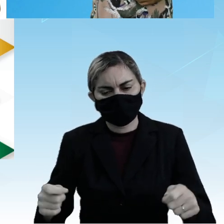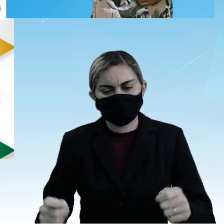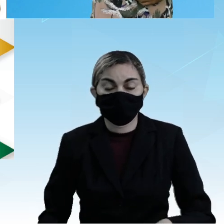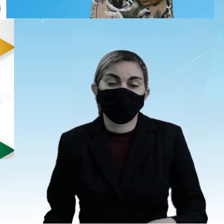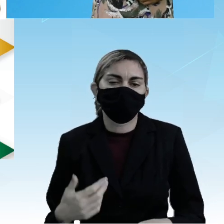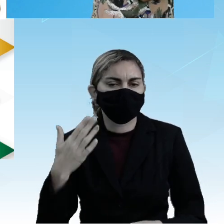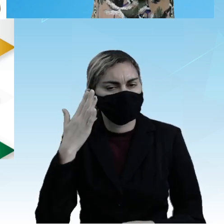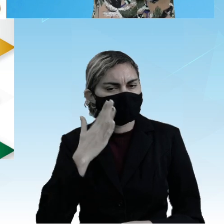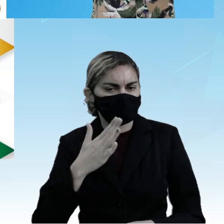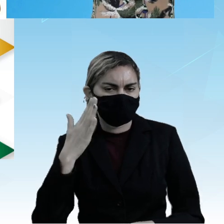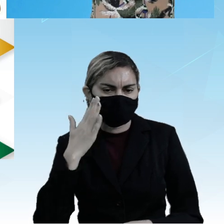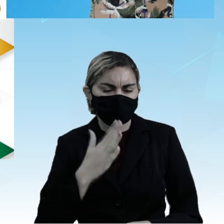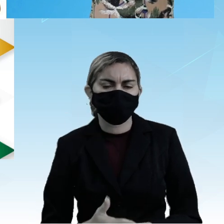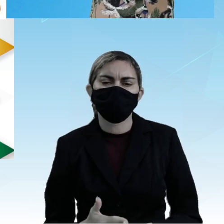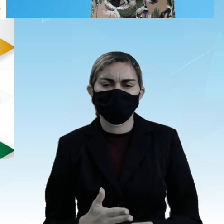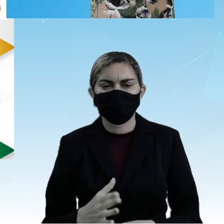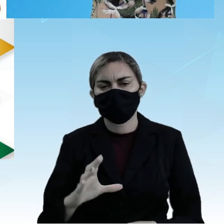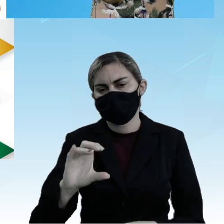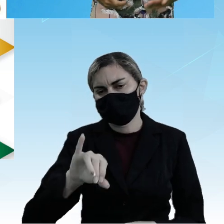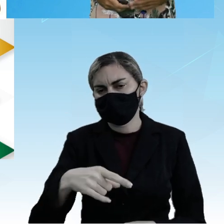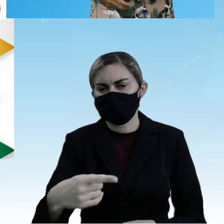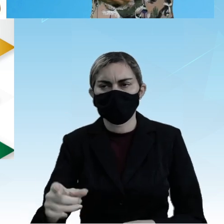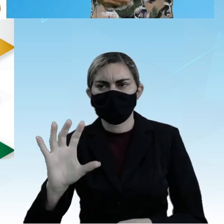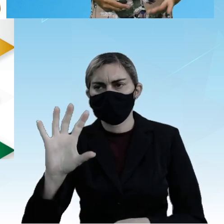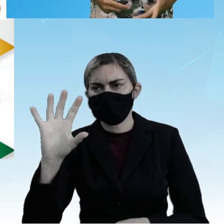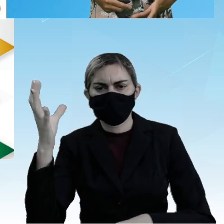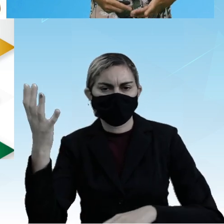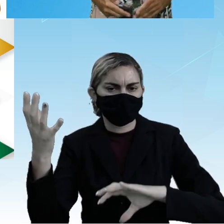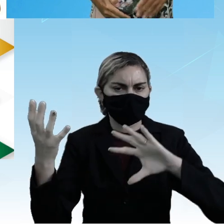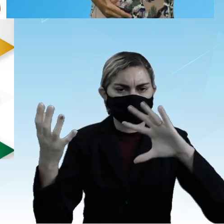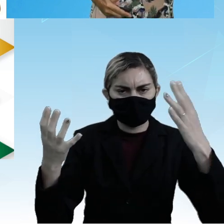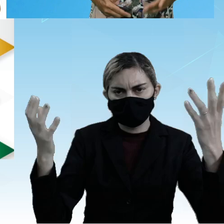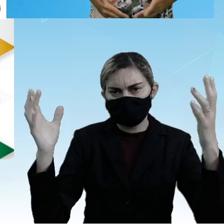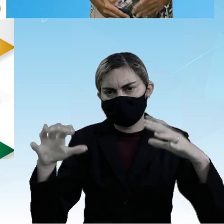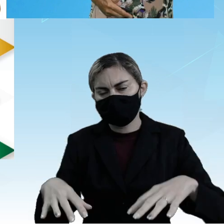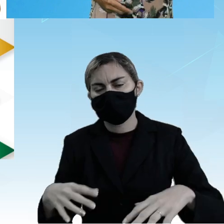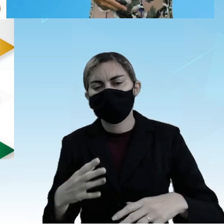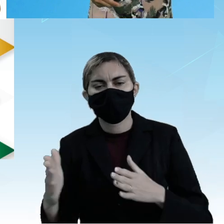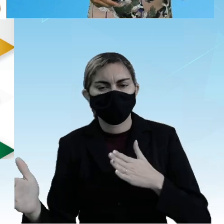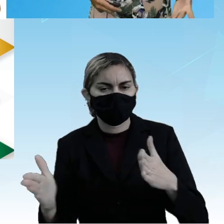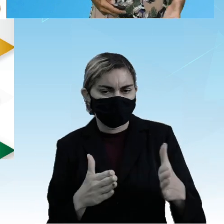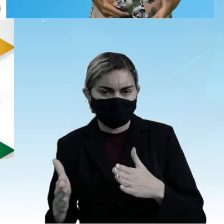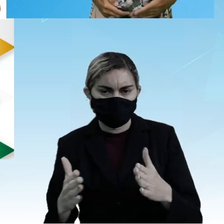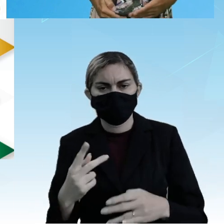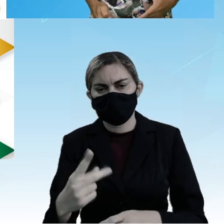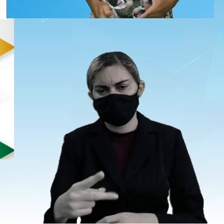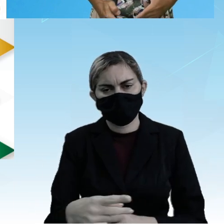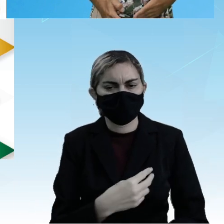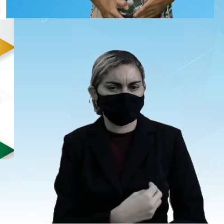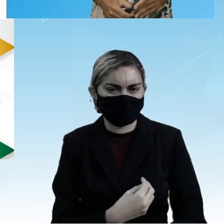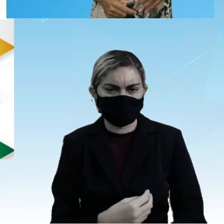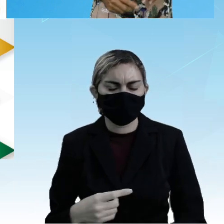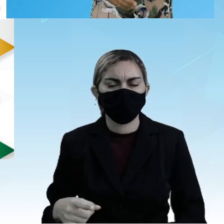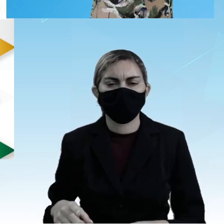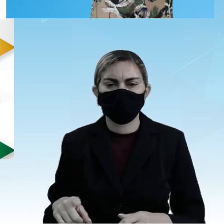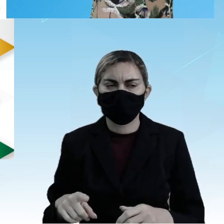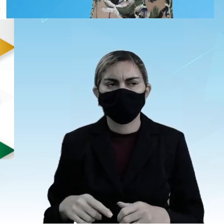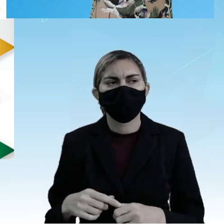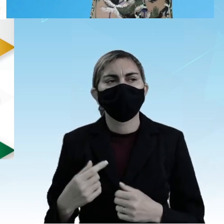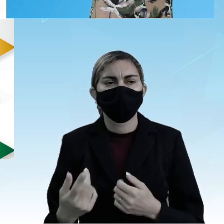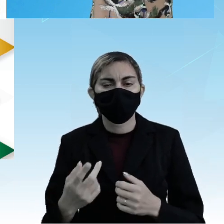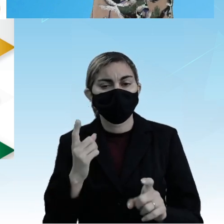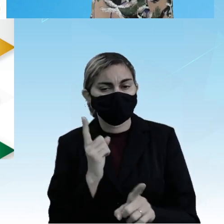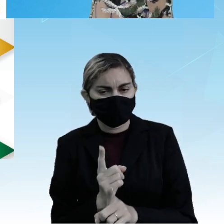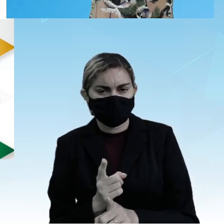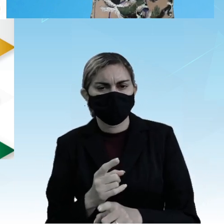mesmo entender as condições climáticas da época em que aquele organismo viveu. Para